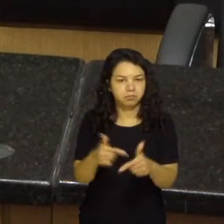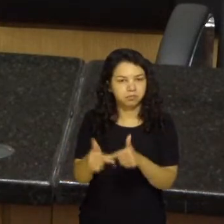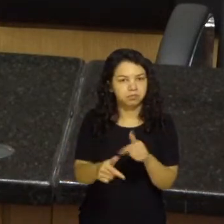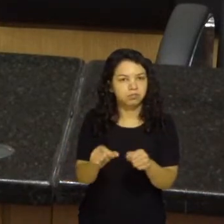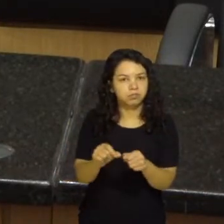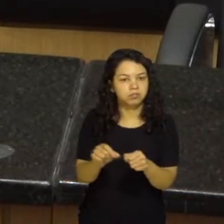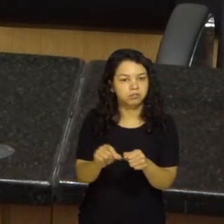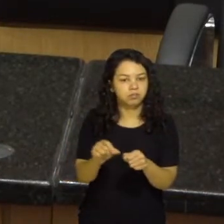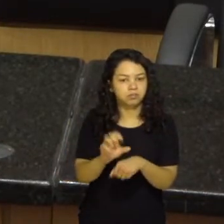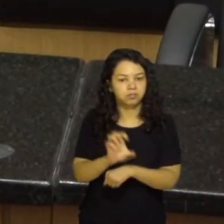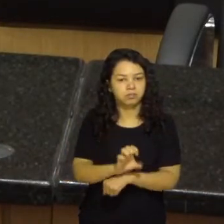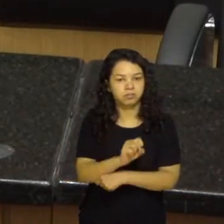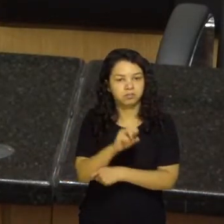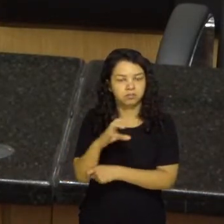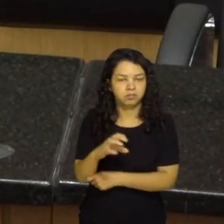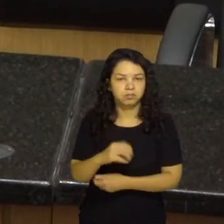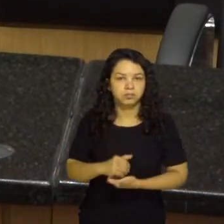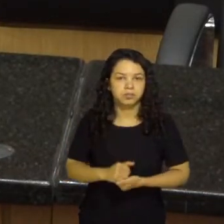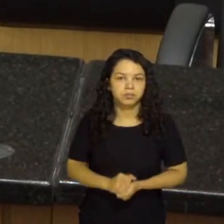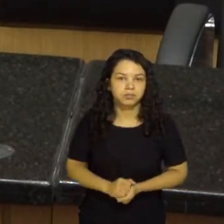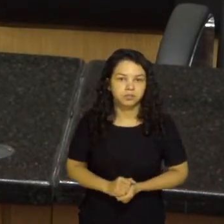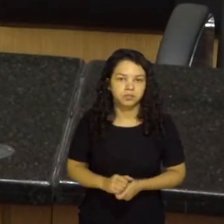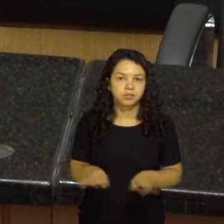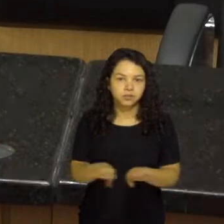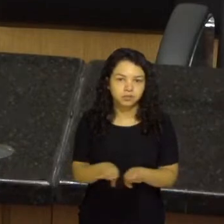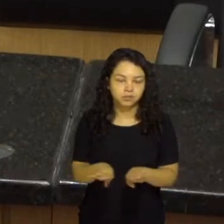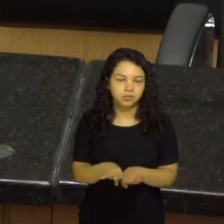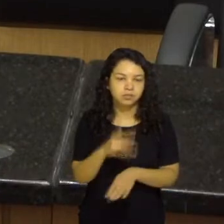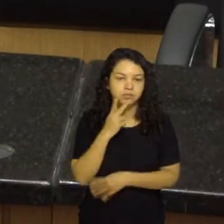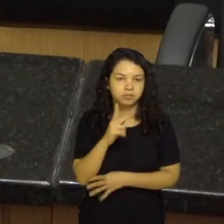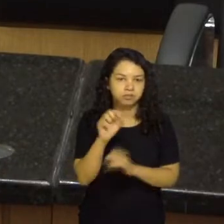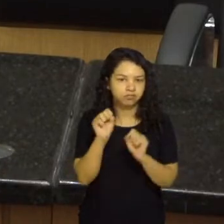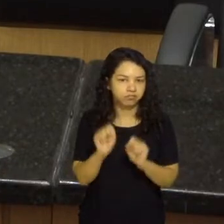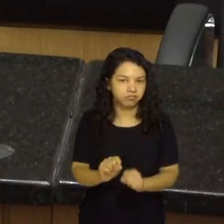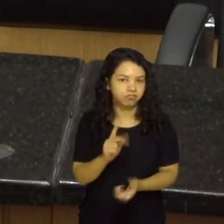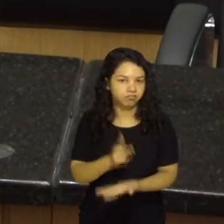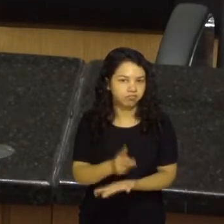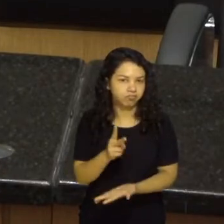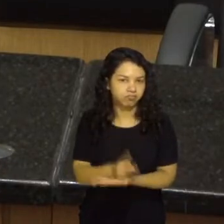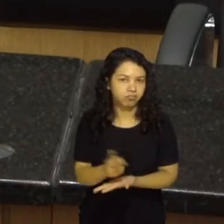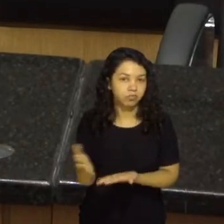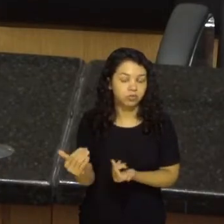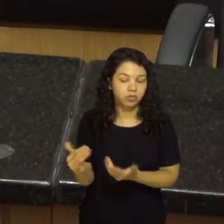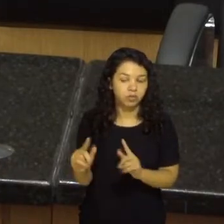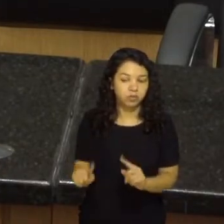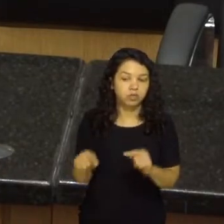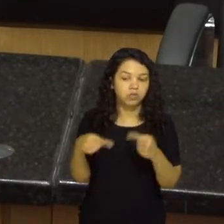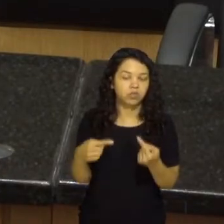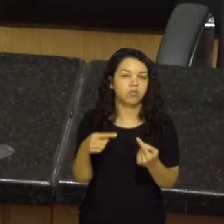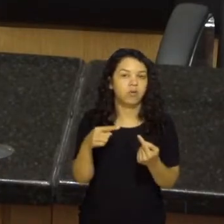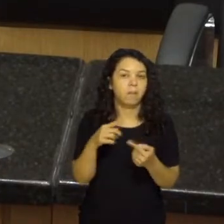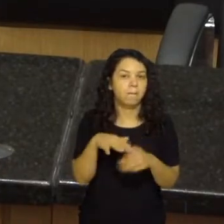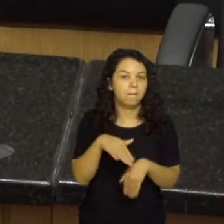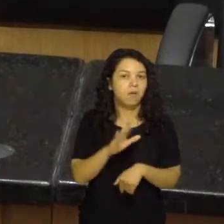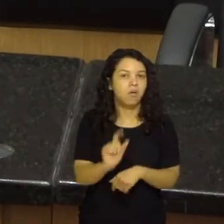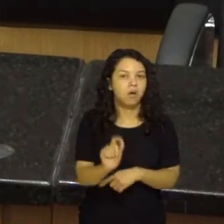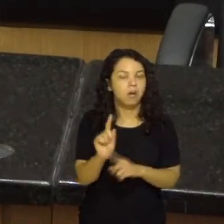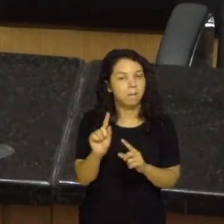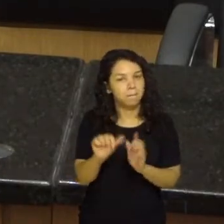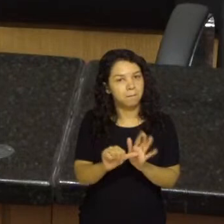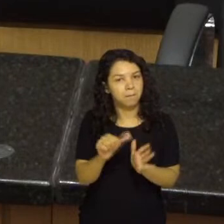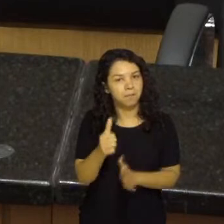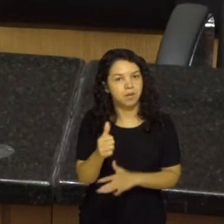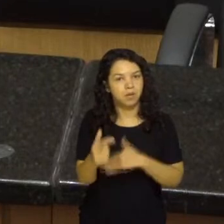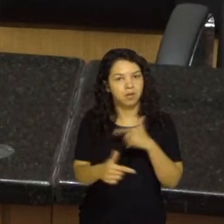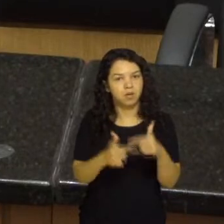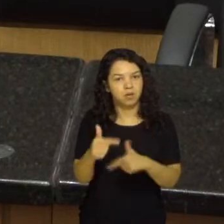de Santa Catarina. Eu sempre digo que a maior dificuldade de um jovem é o primeiro emprego. E vocês fazem isso